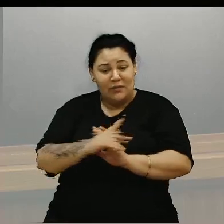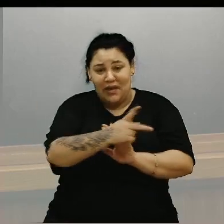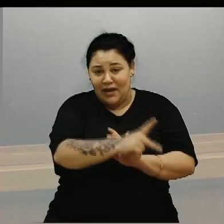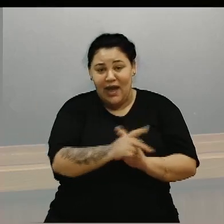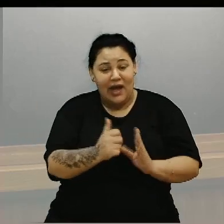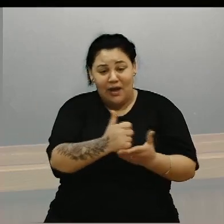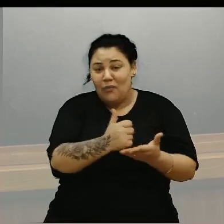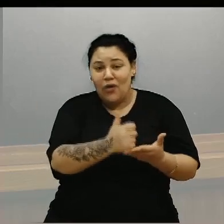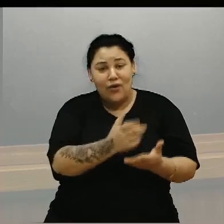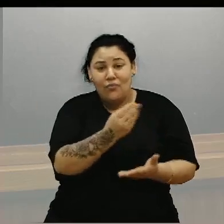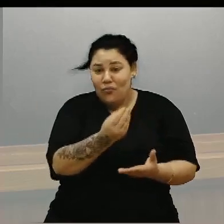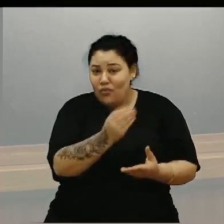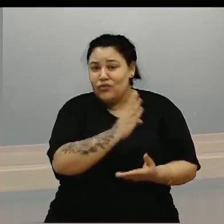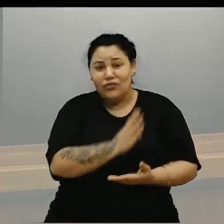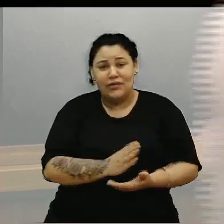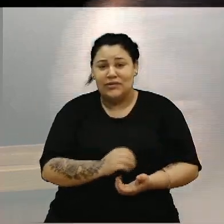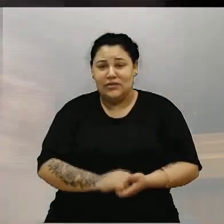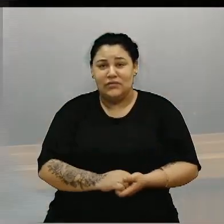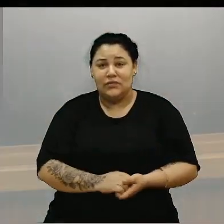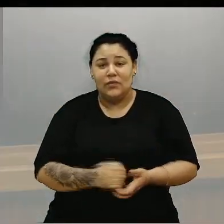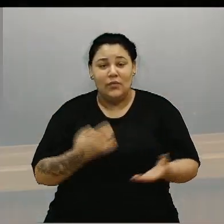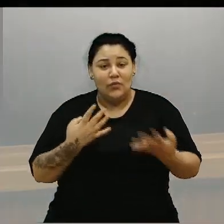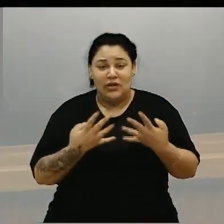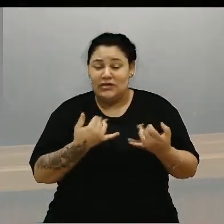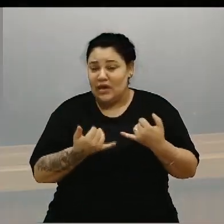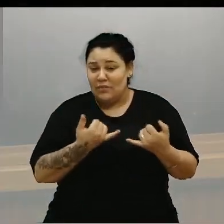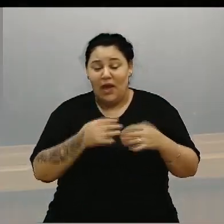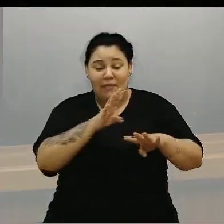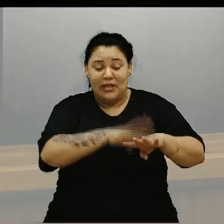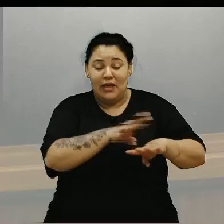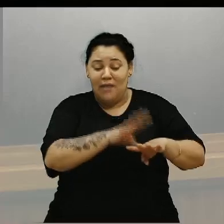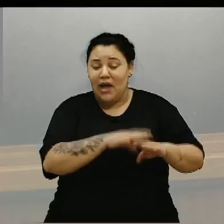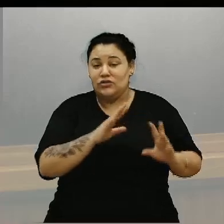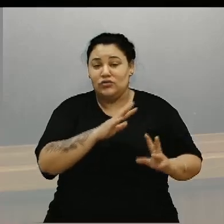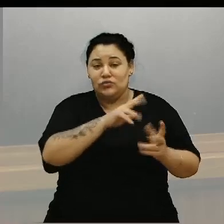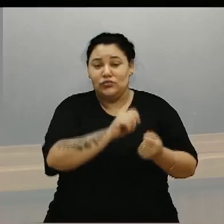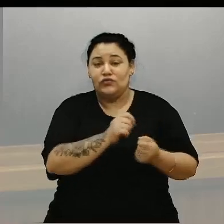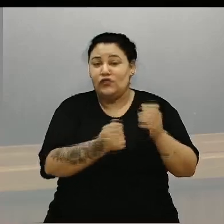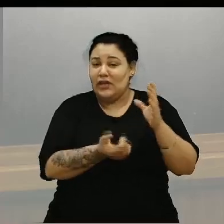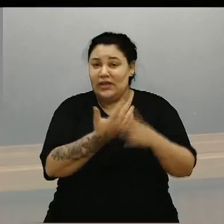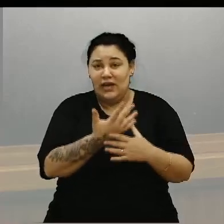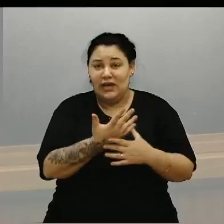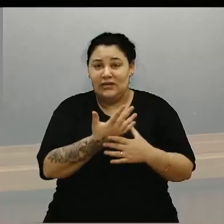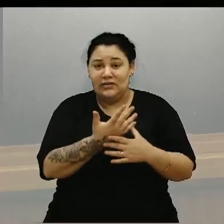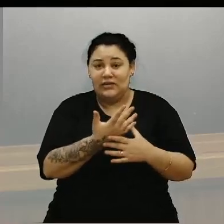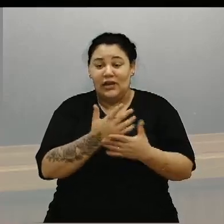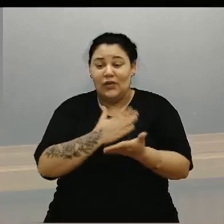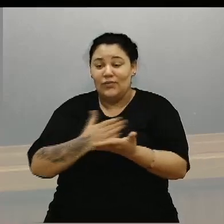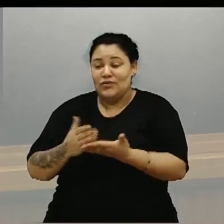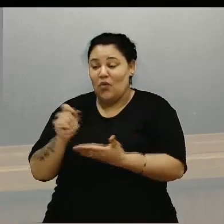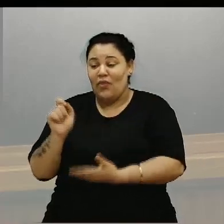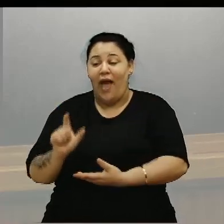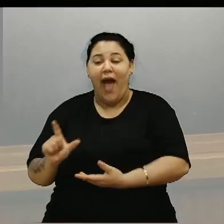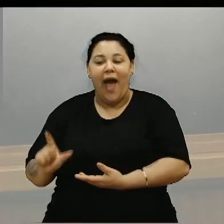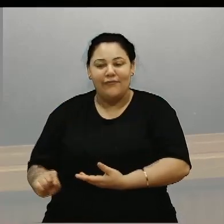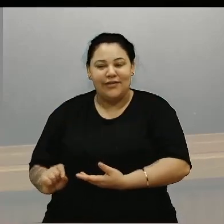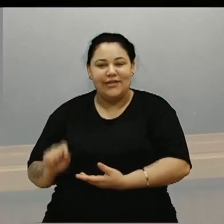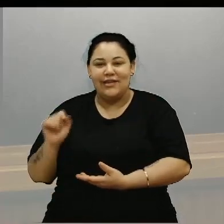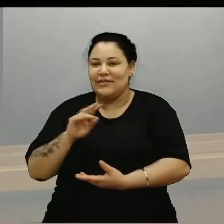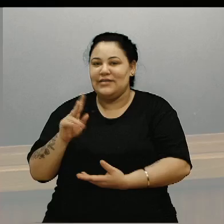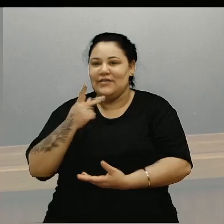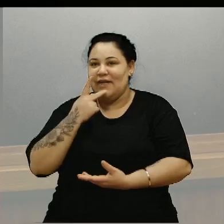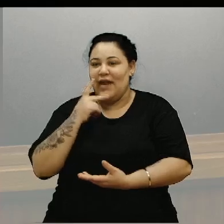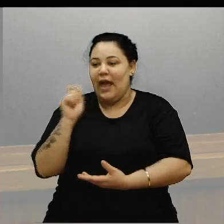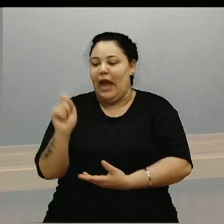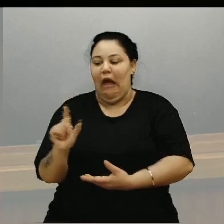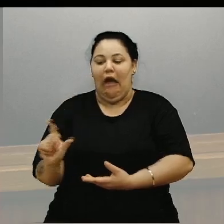para o Brasil. A matemática no mundo foi inventada e surgiu na África. E, às vezes, quando se fala de África,